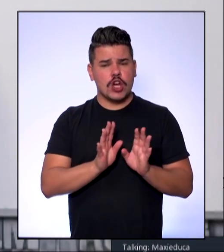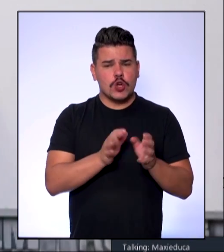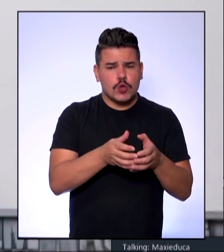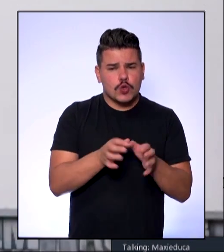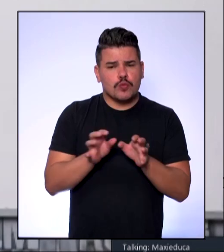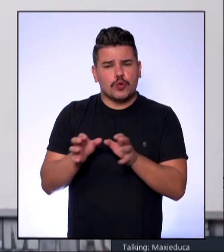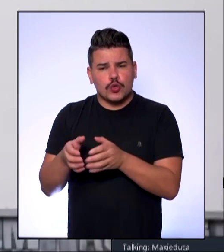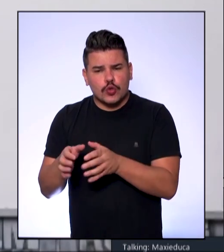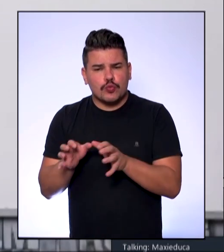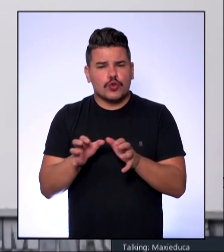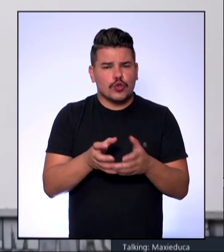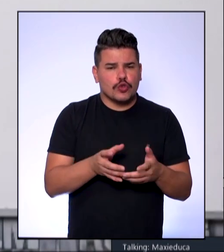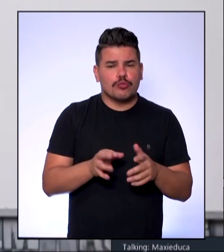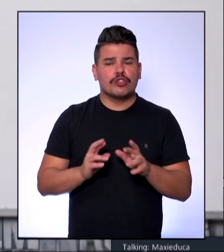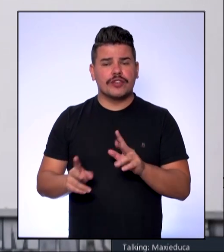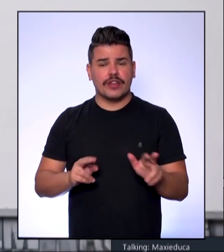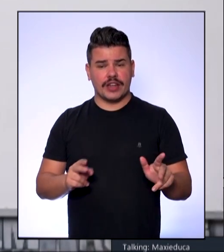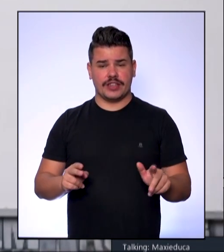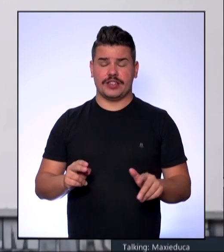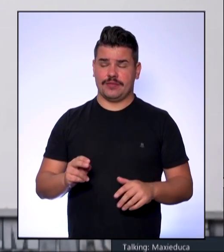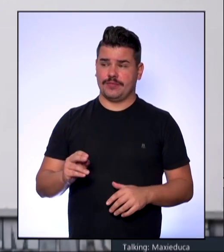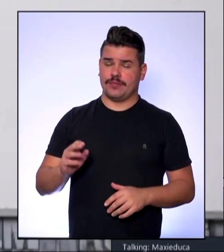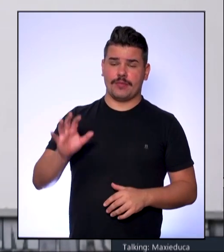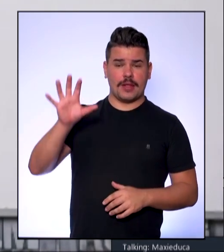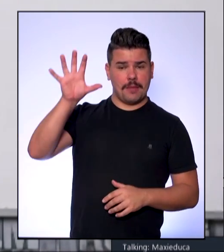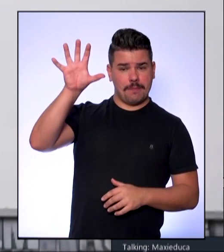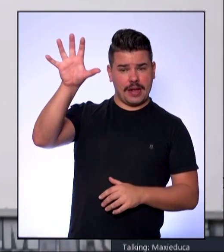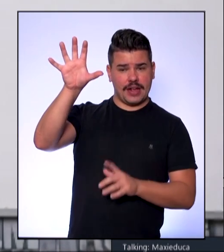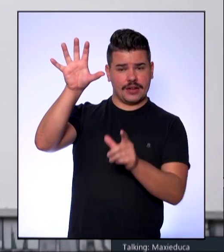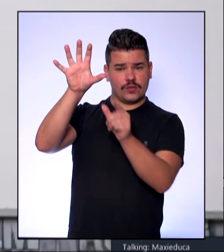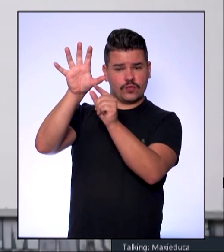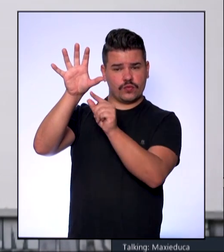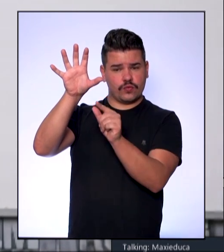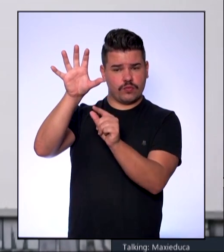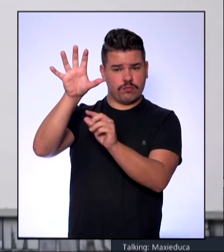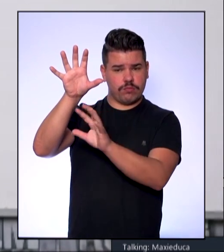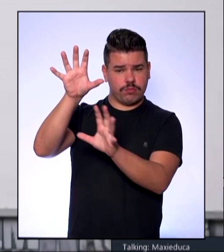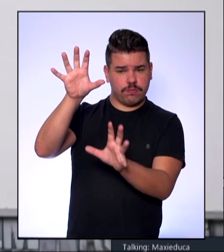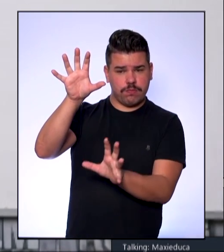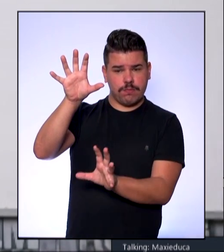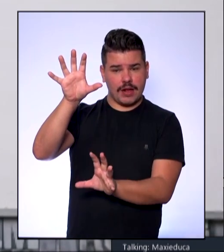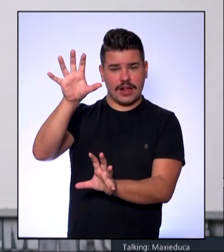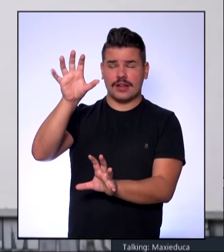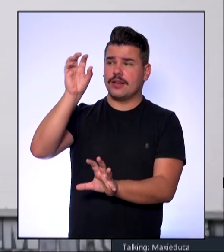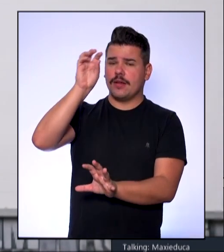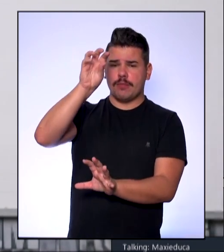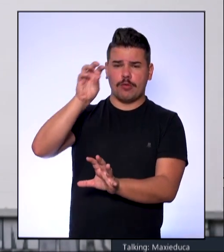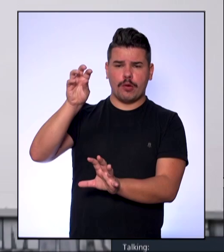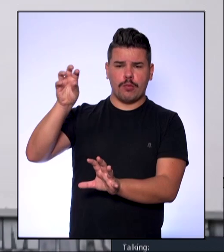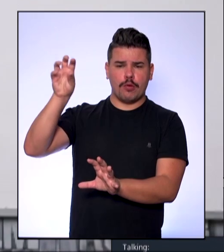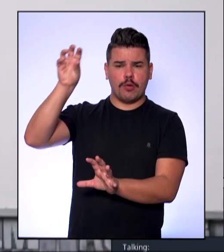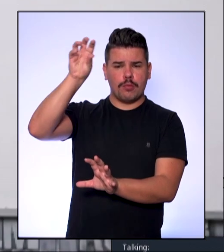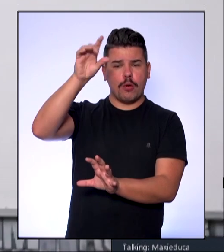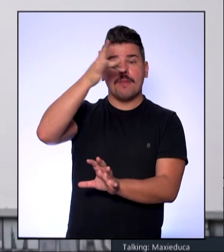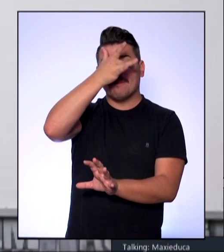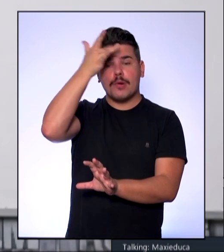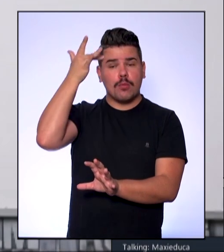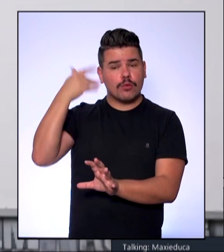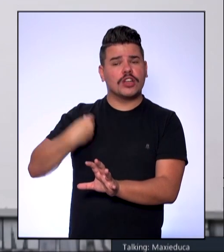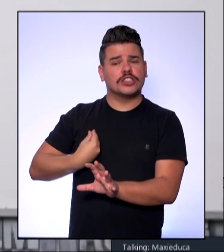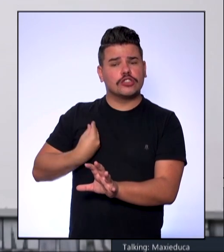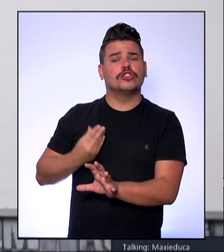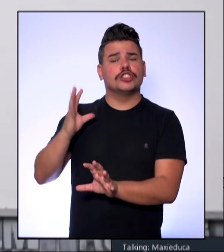mais evoluídas, digamos assim, no que tange a estrutura olha só,